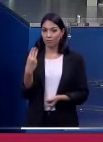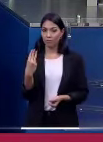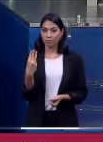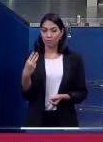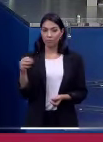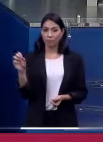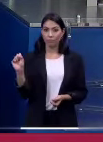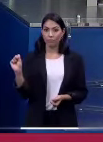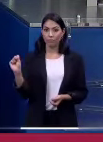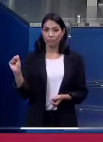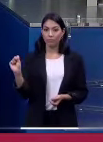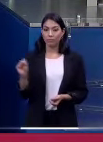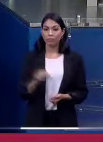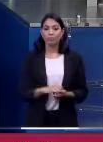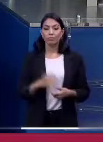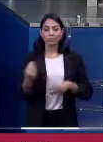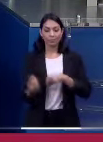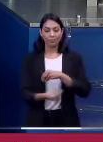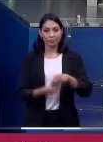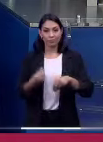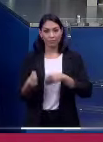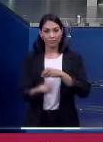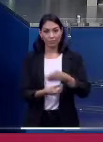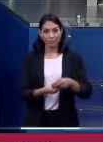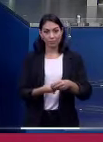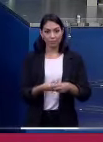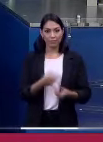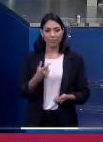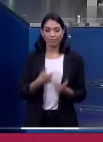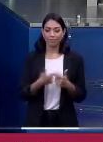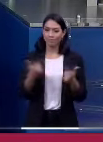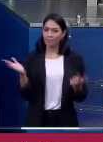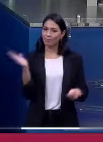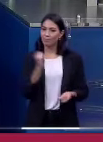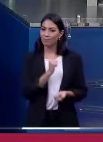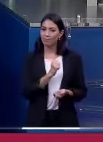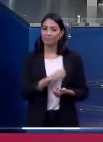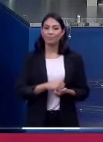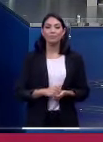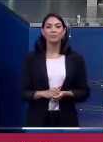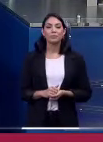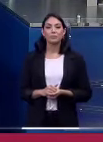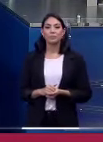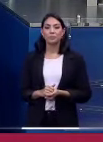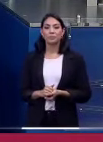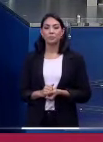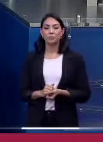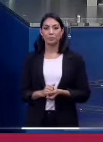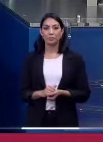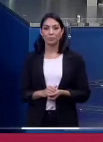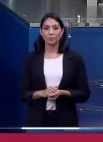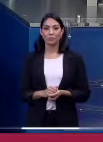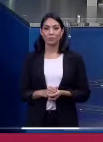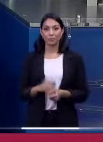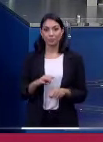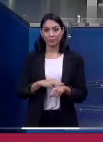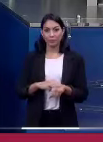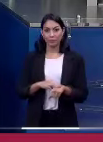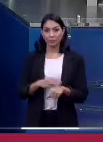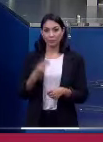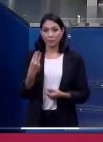cinza 38. O globo segue girando, você chamando, a sorte chegando, mais uma bola saindo do globo,